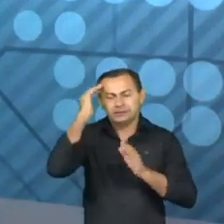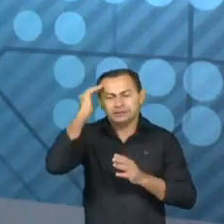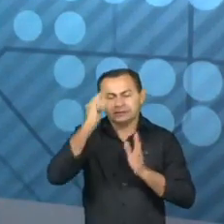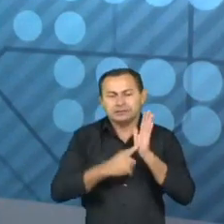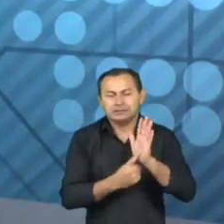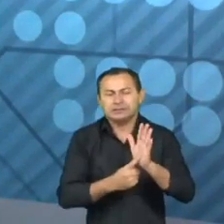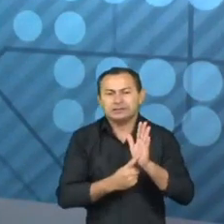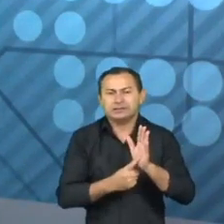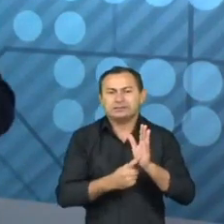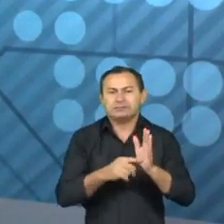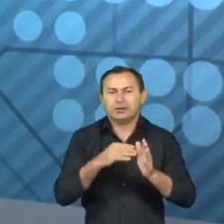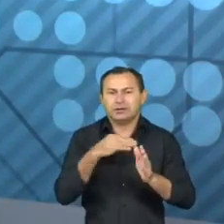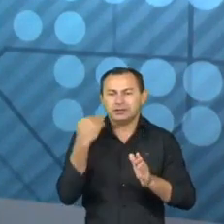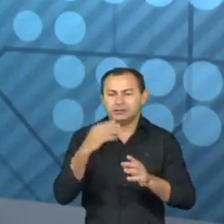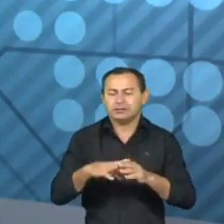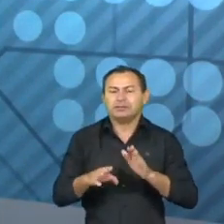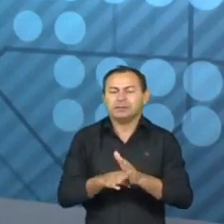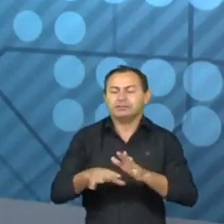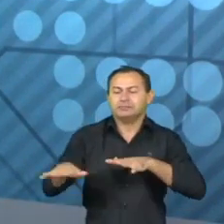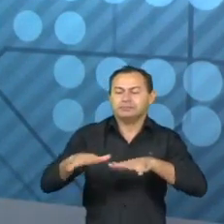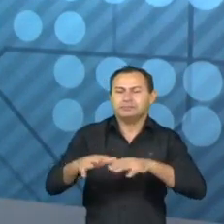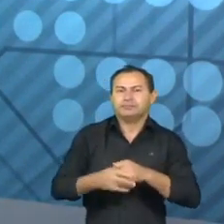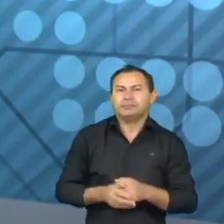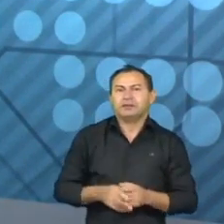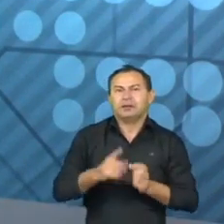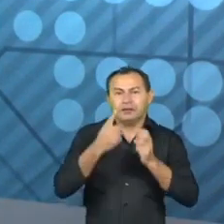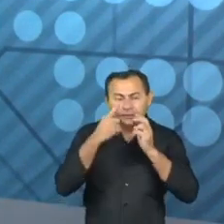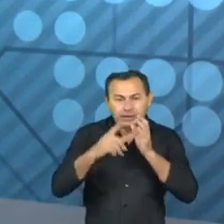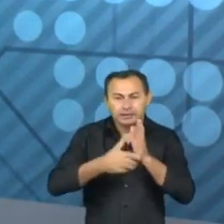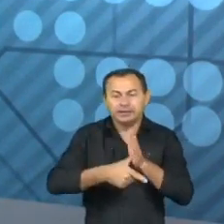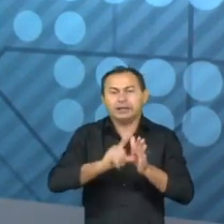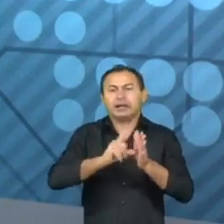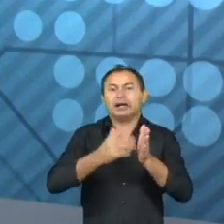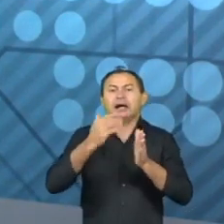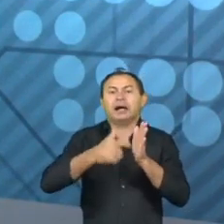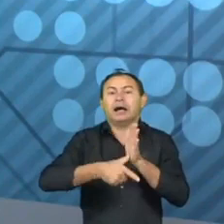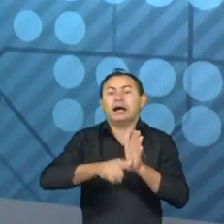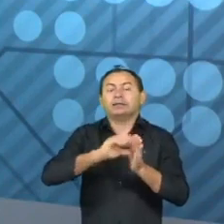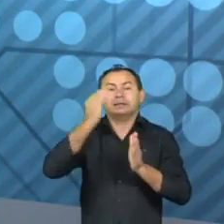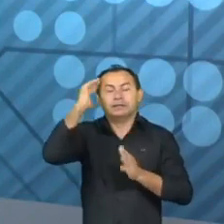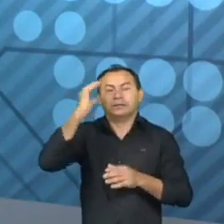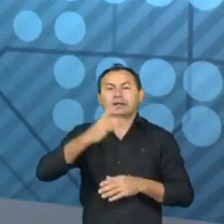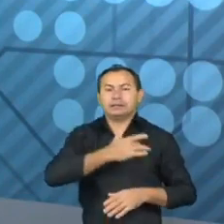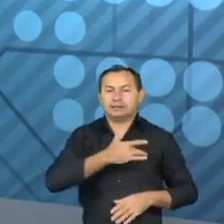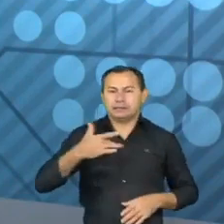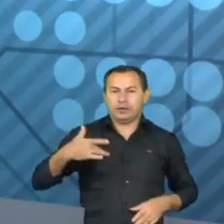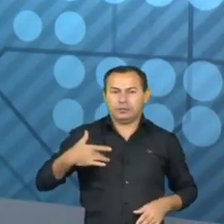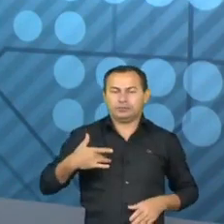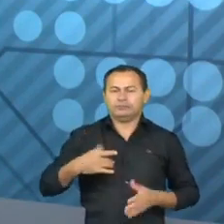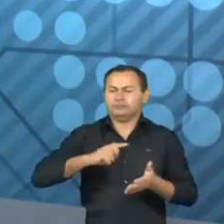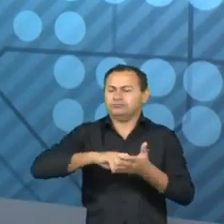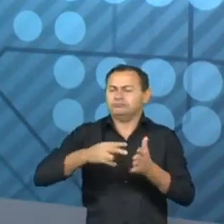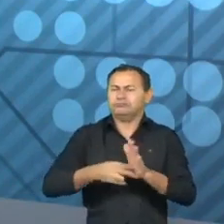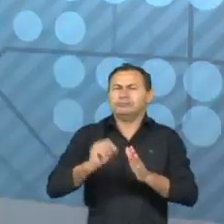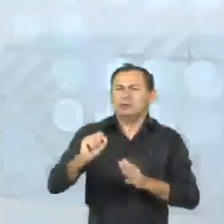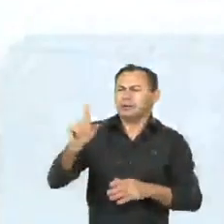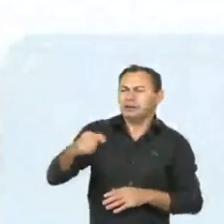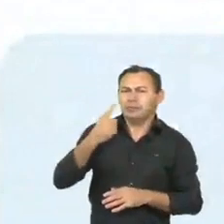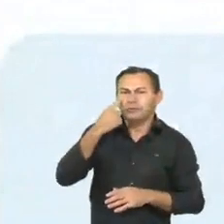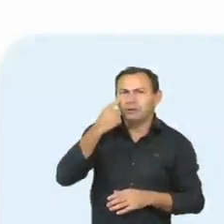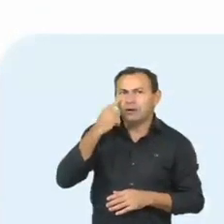de morbidade, a gente tem que entender o que são os indicadores de saúde. Vamos conhecer o que é essa situação. Vamos